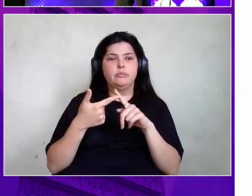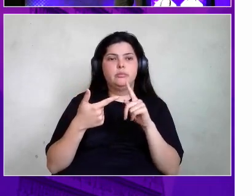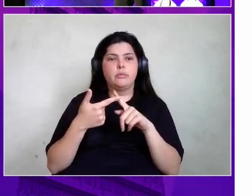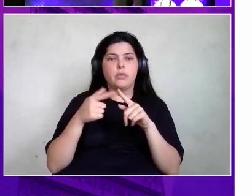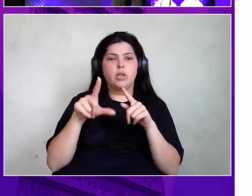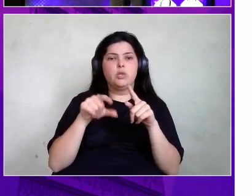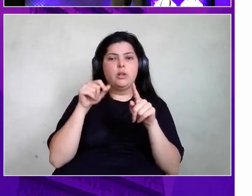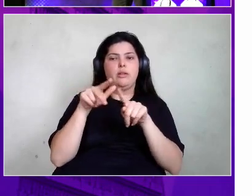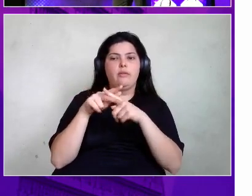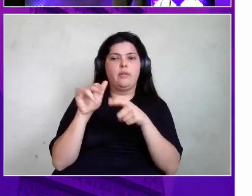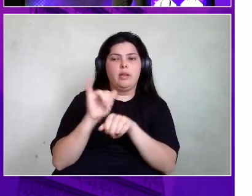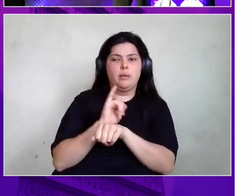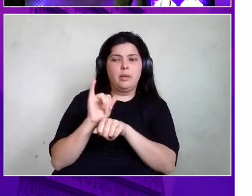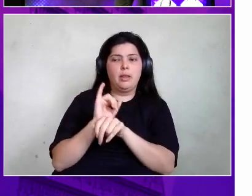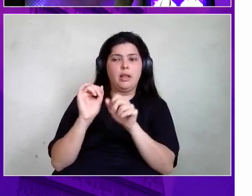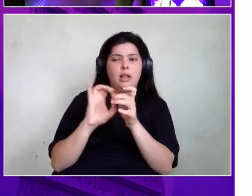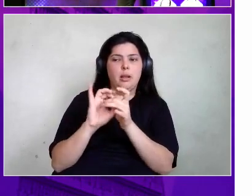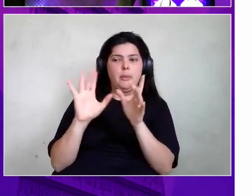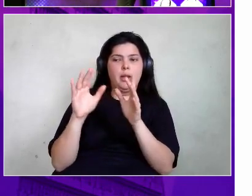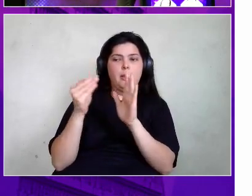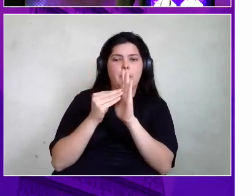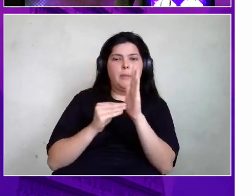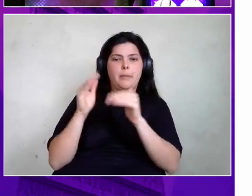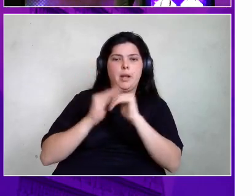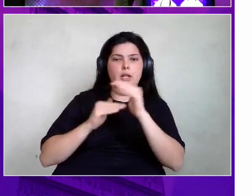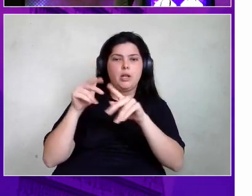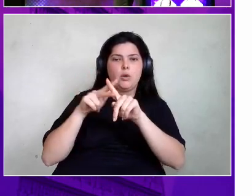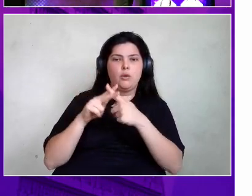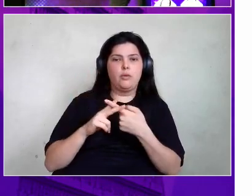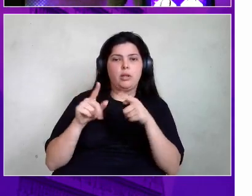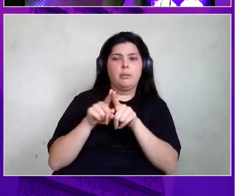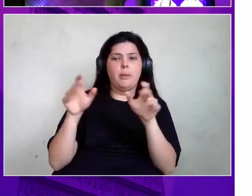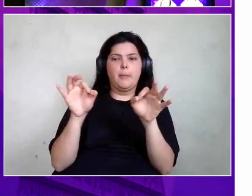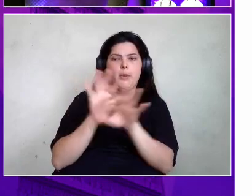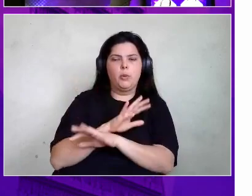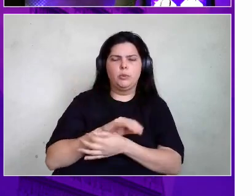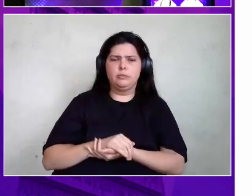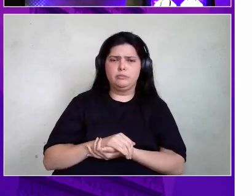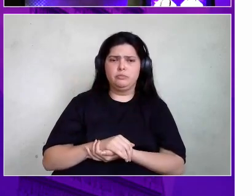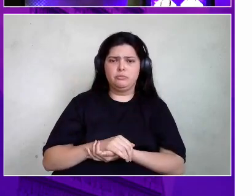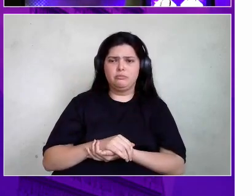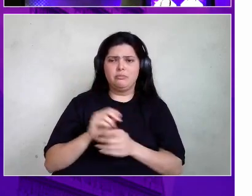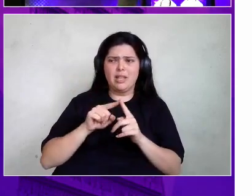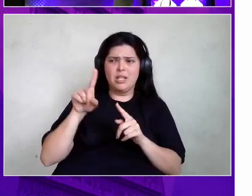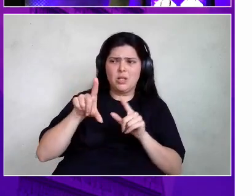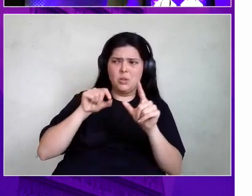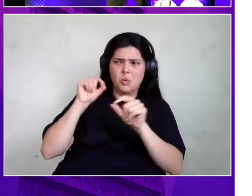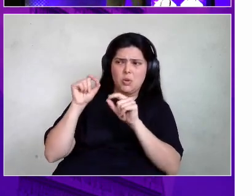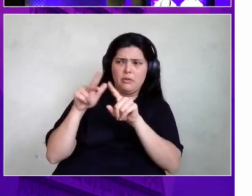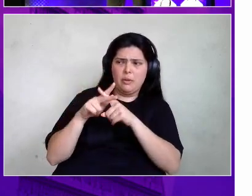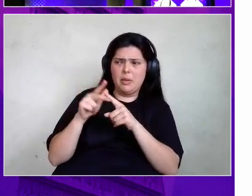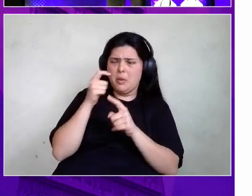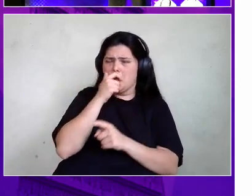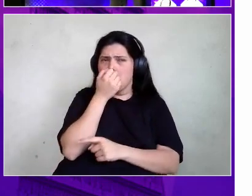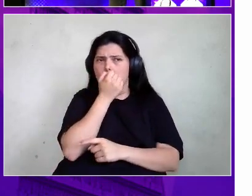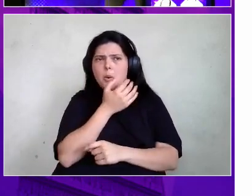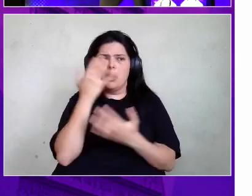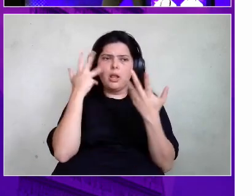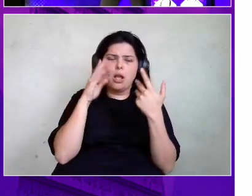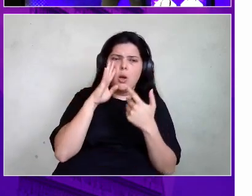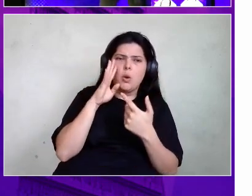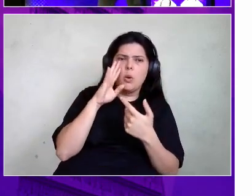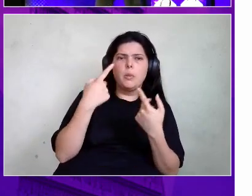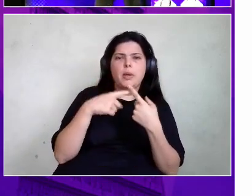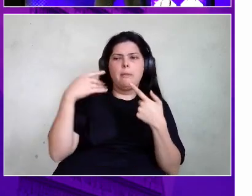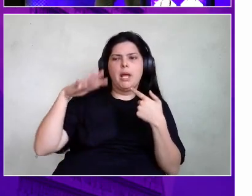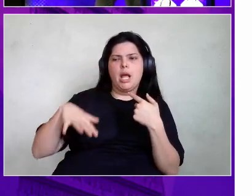que permitam implementar e configurar o pipeline desenhado. Não é simplesmente eu vou escolher uma ferramenta porque eu acho ela bonita, porque eu acho bacana, porque ela é mais barata.